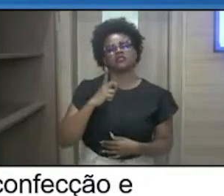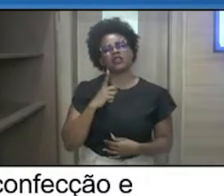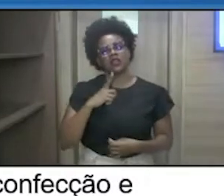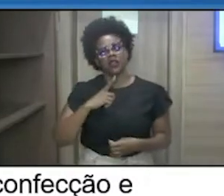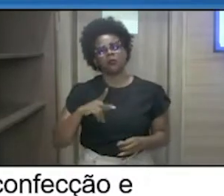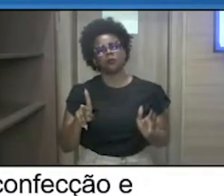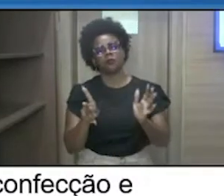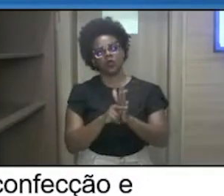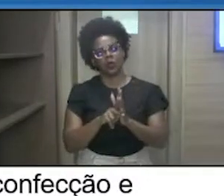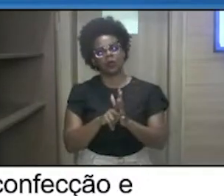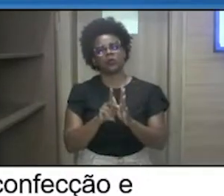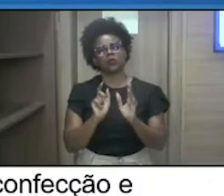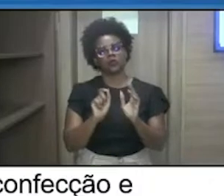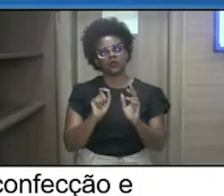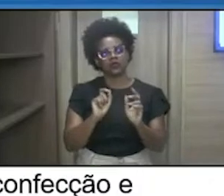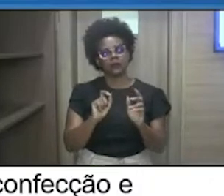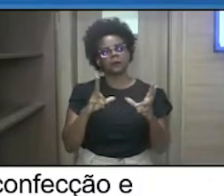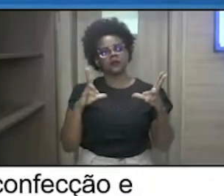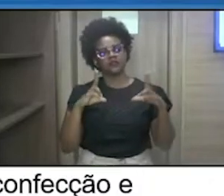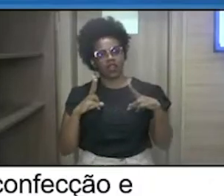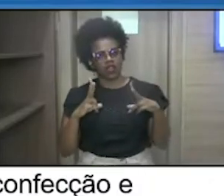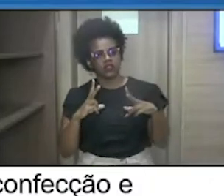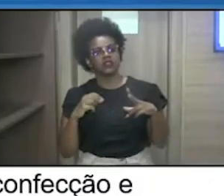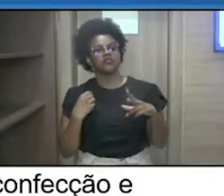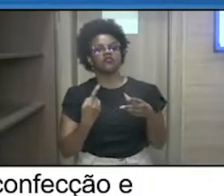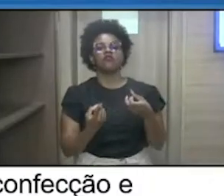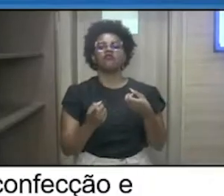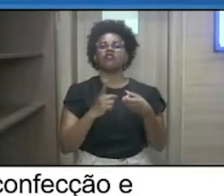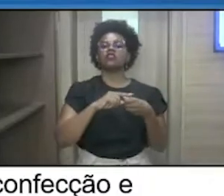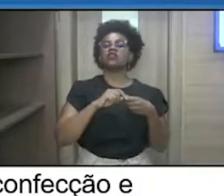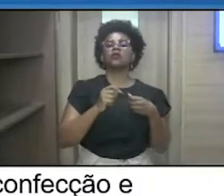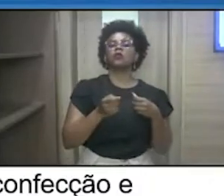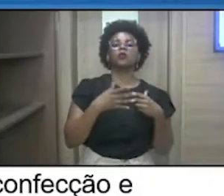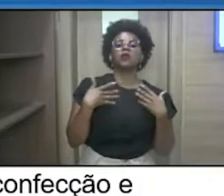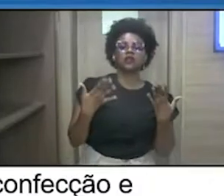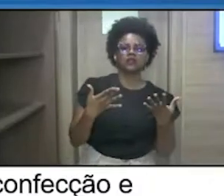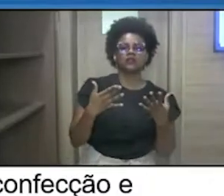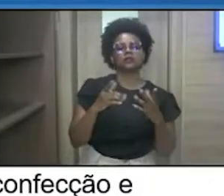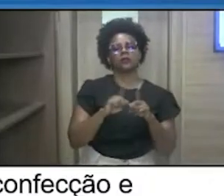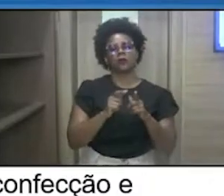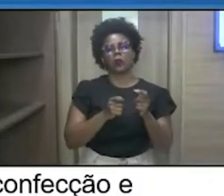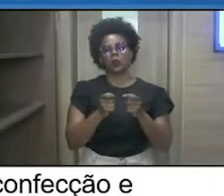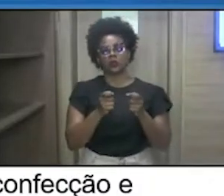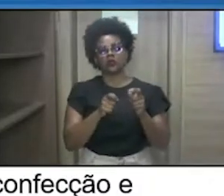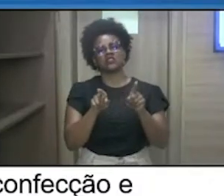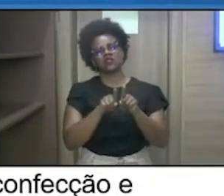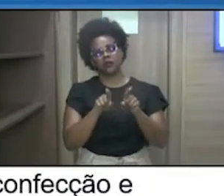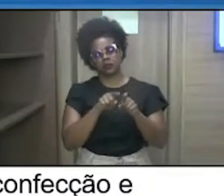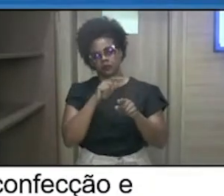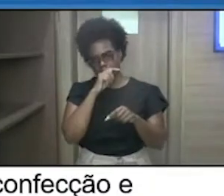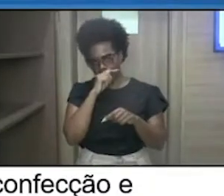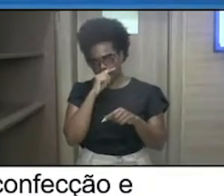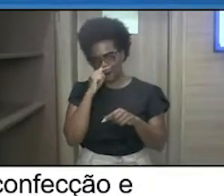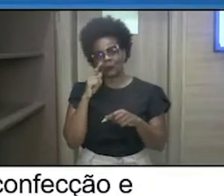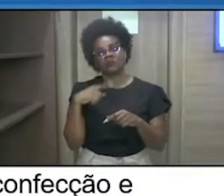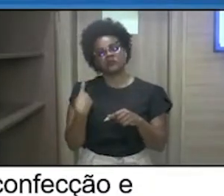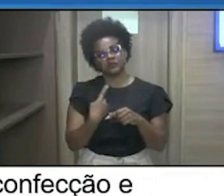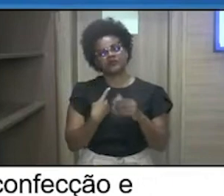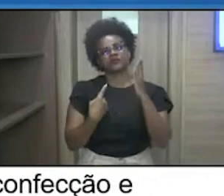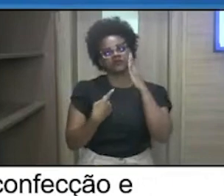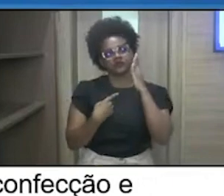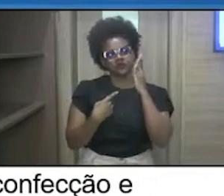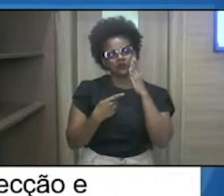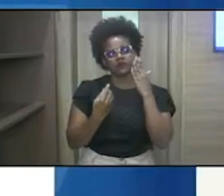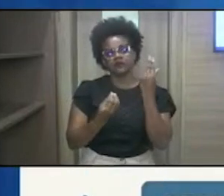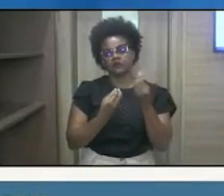do laboratório, se é um relatório privado, quando ele vai voltar, e o CEL também fazendo controle. Portanto, a gente considera que esses